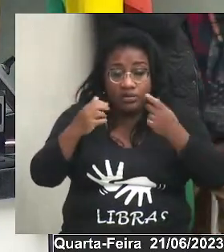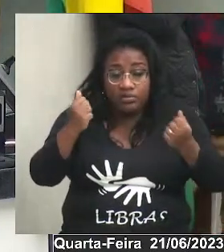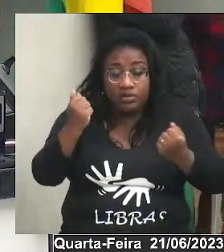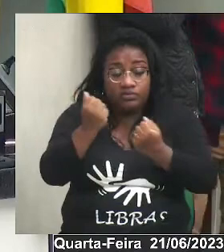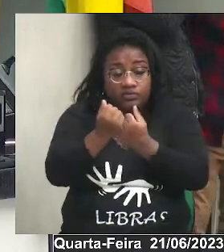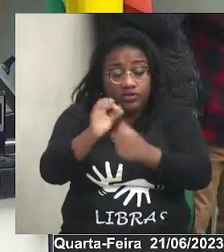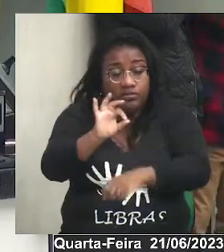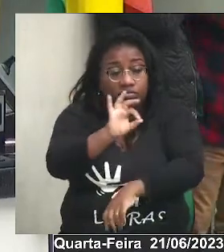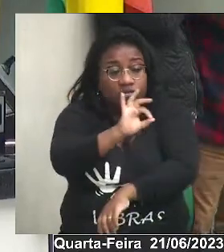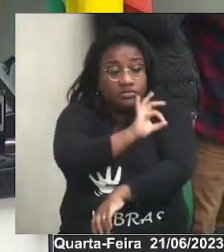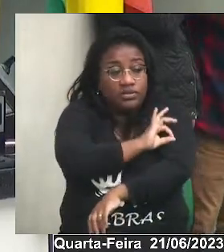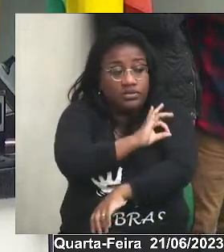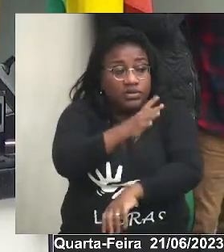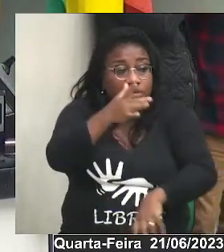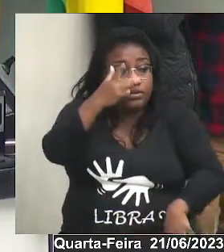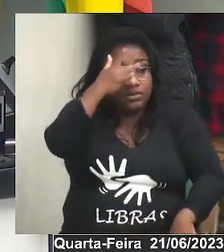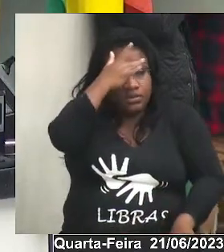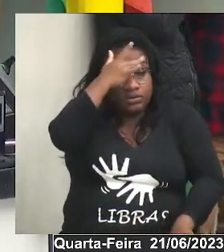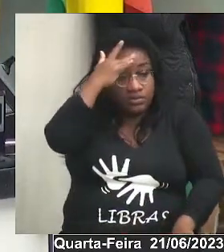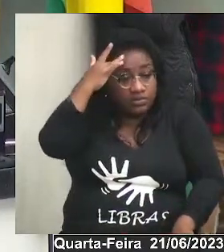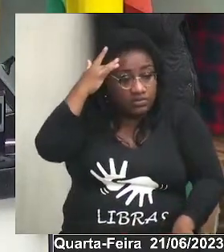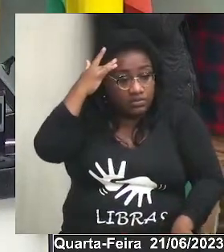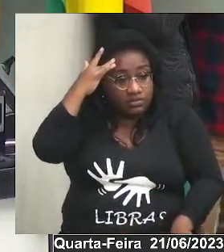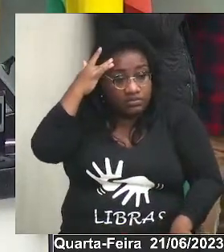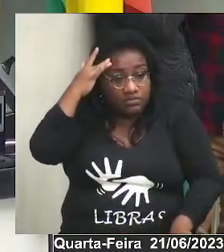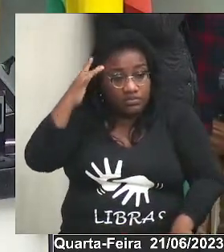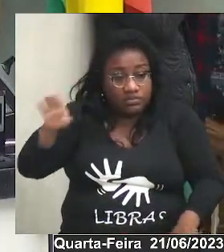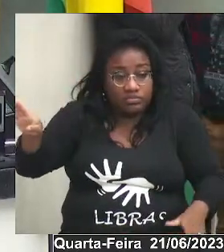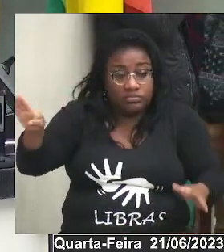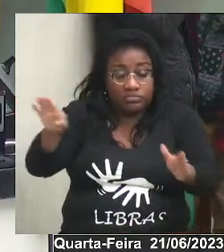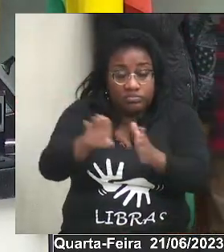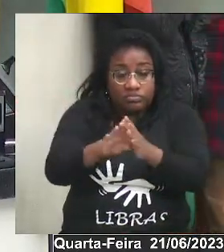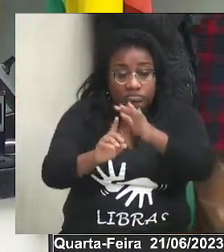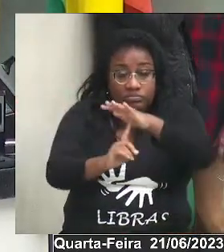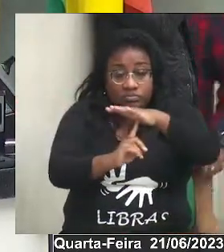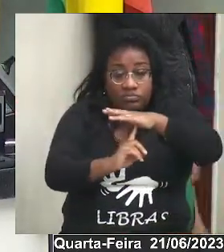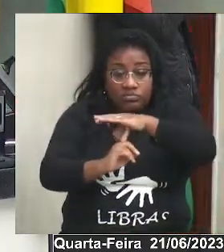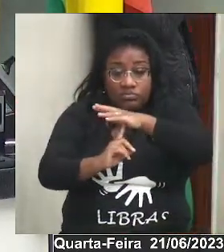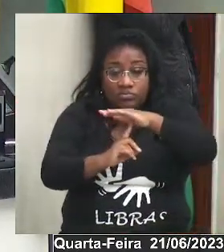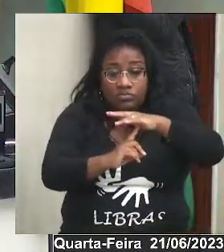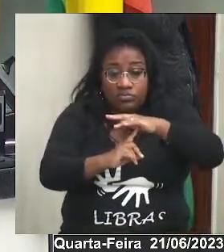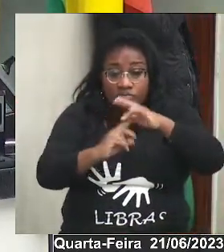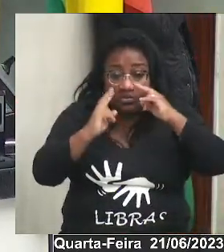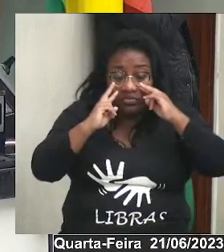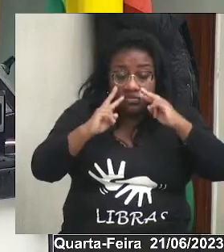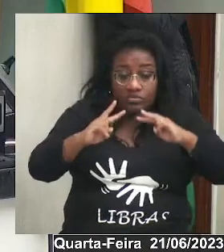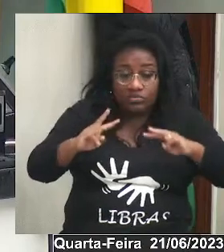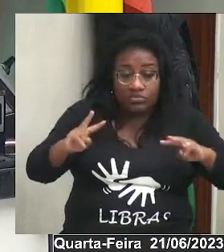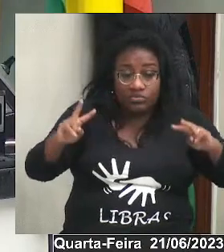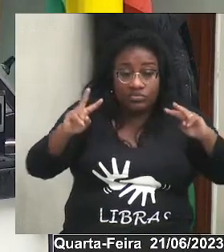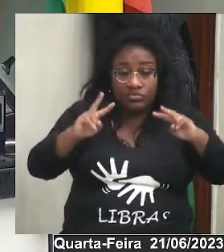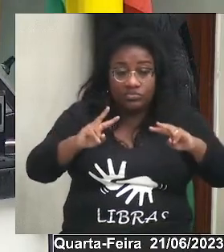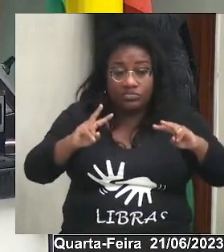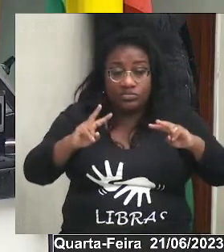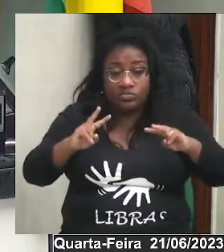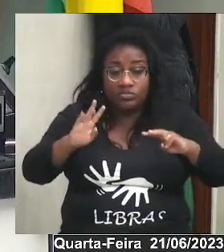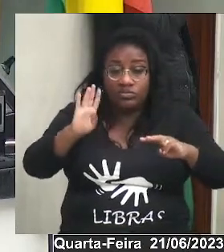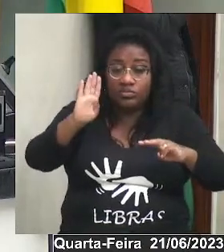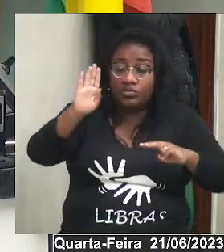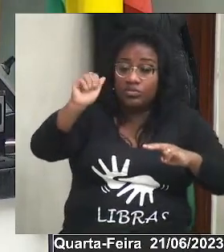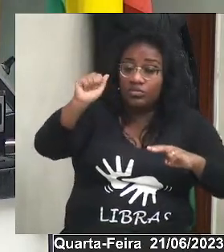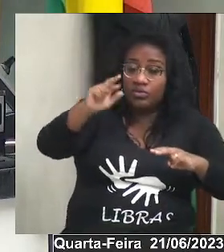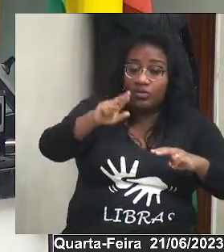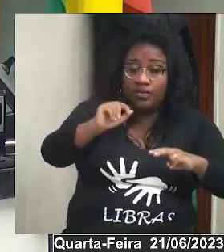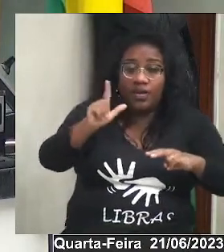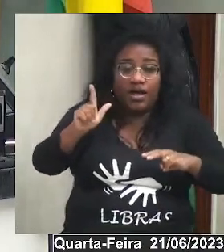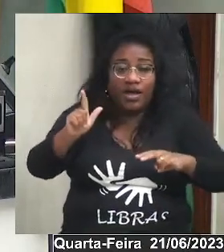para o vice-prefeito que quando uma pessoa ela chega na feira de Imbu das Artes, ela frisa o local que está. É um bar que está